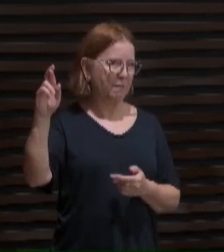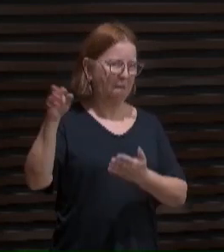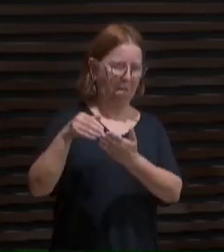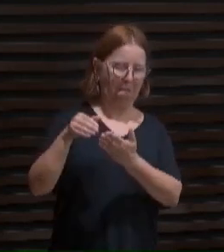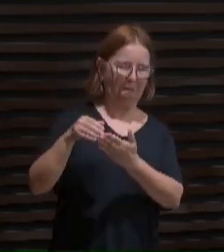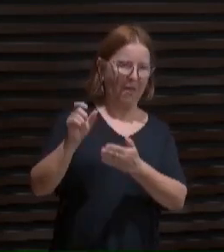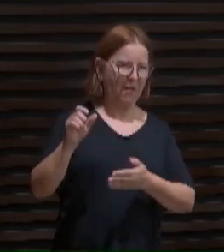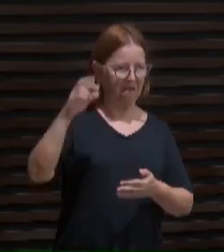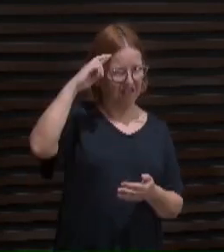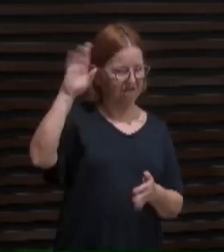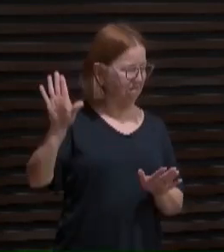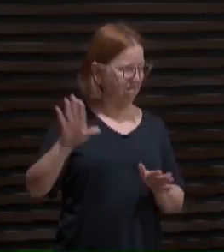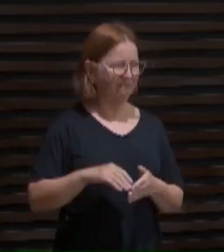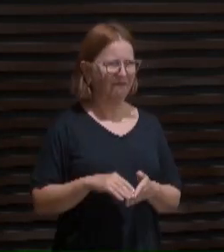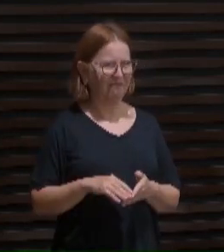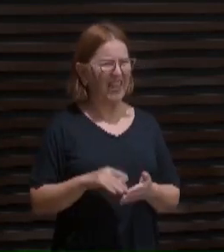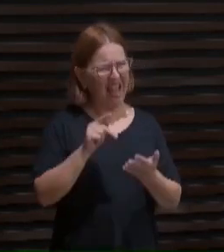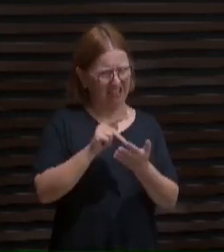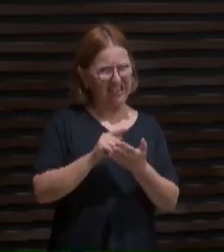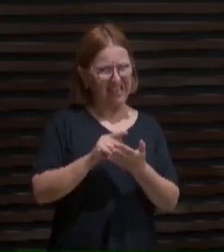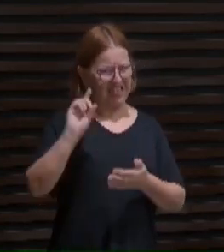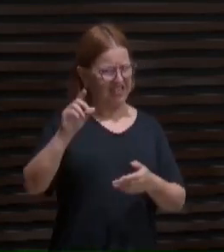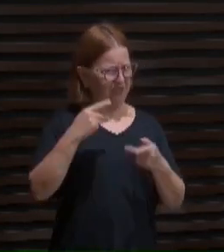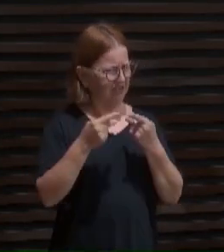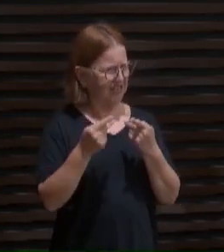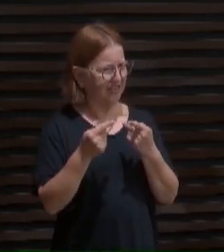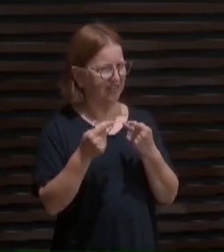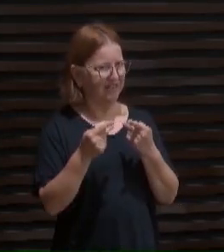E ela diz: é assim que Deus disse,